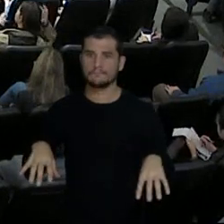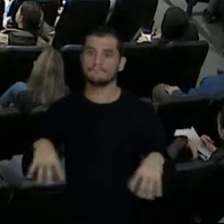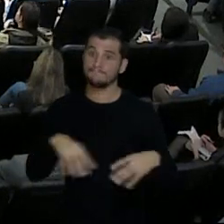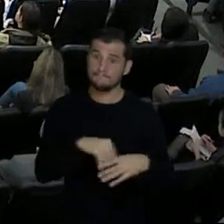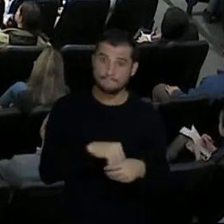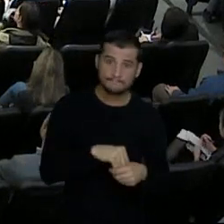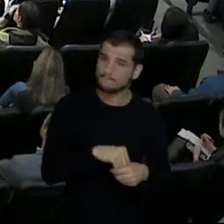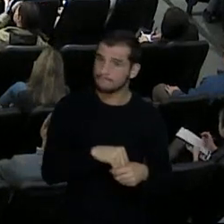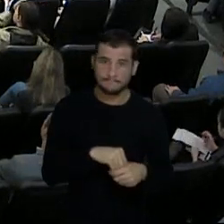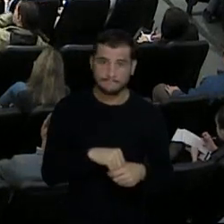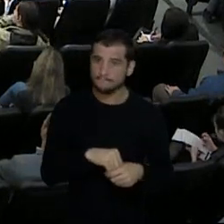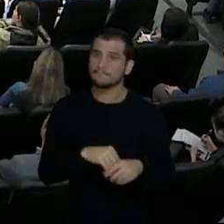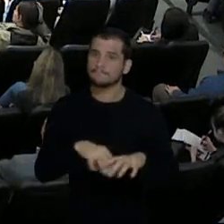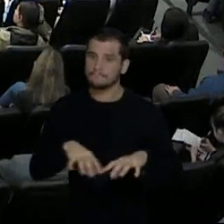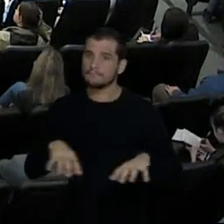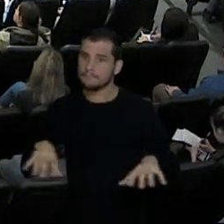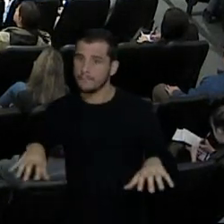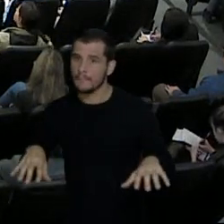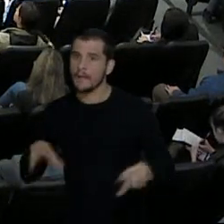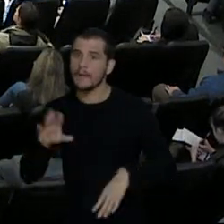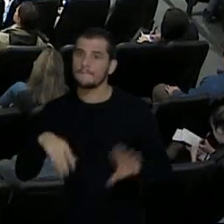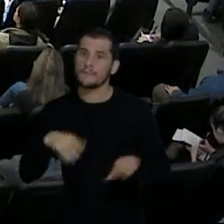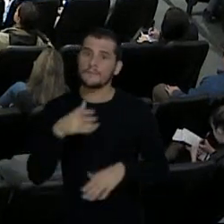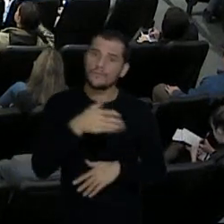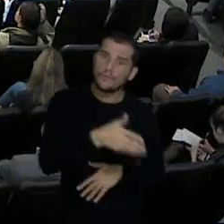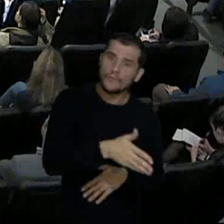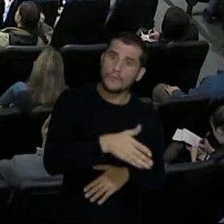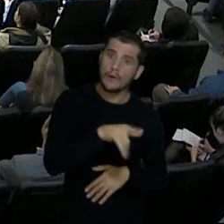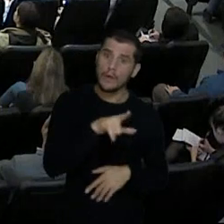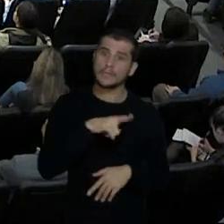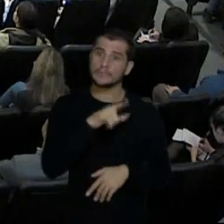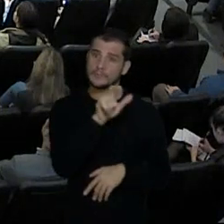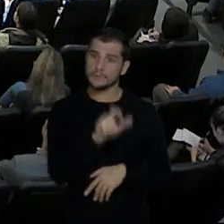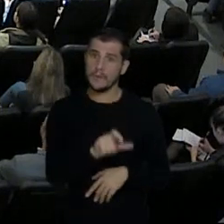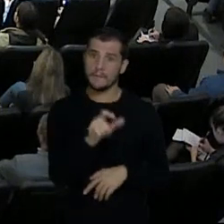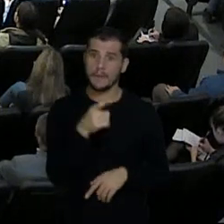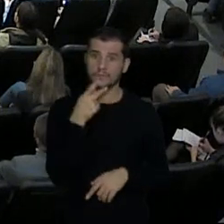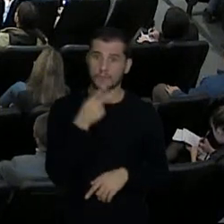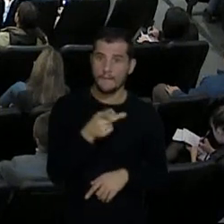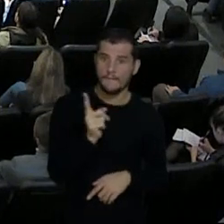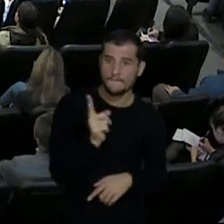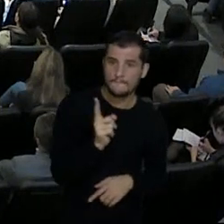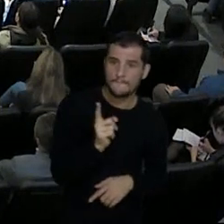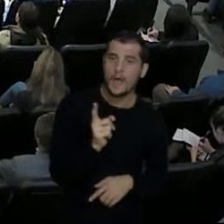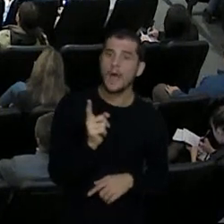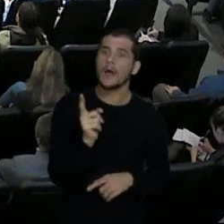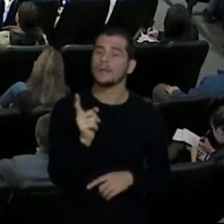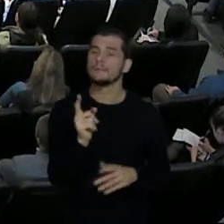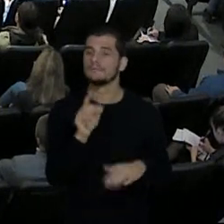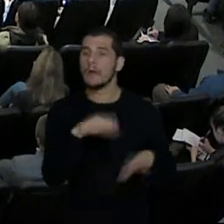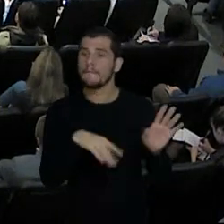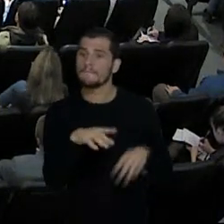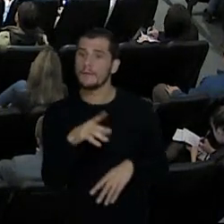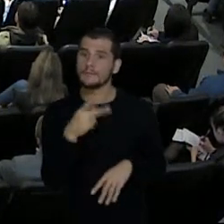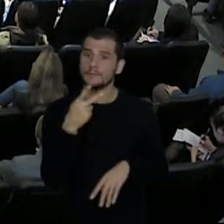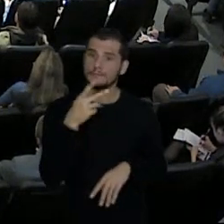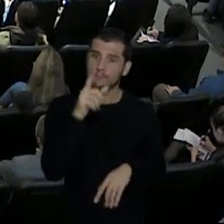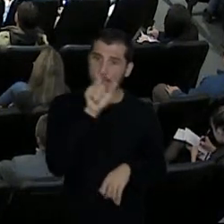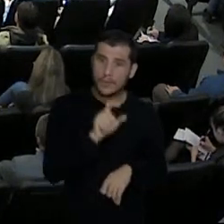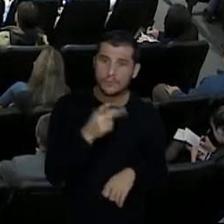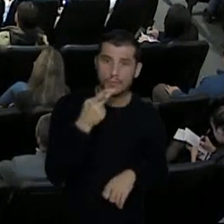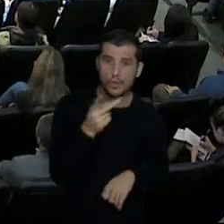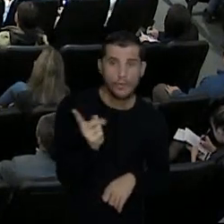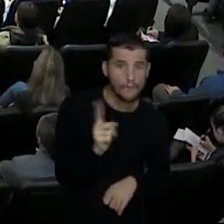fui lá ele falava ele não falava então também prejudicava né ã e as pessoas com